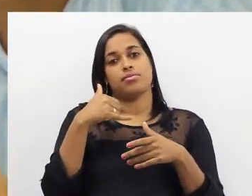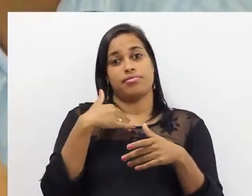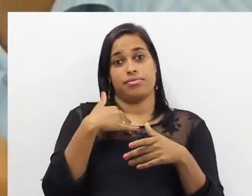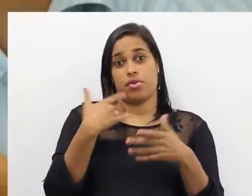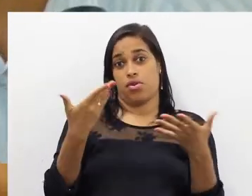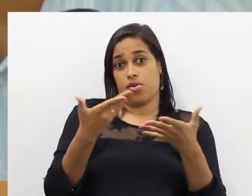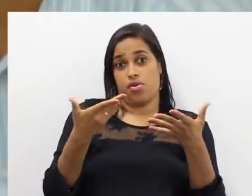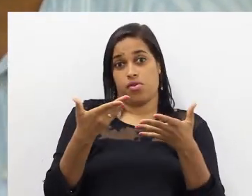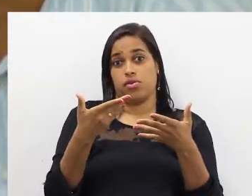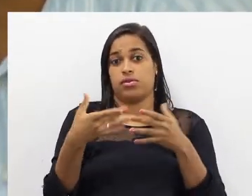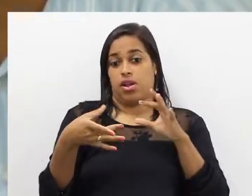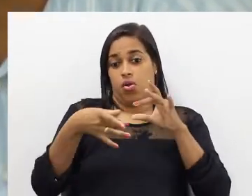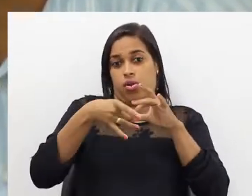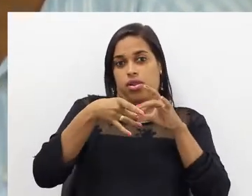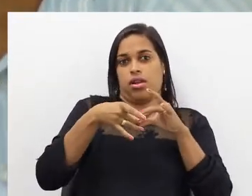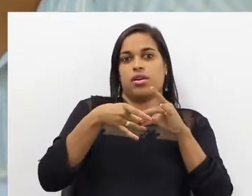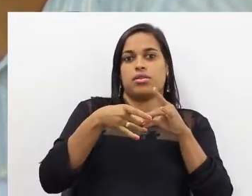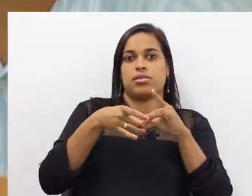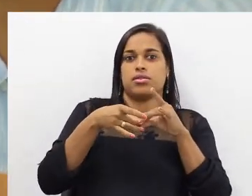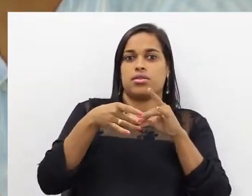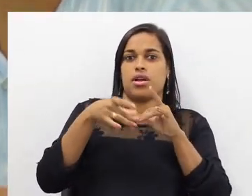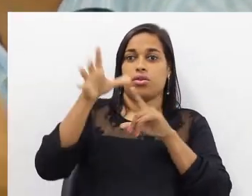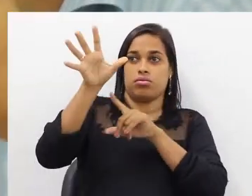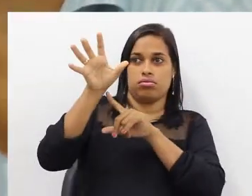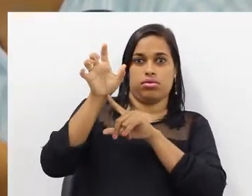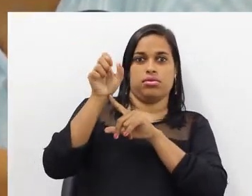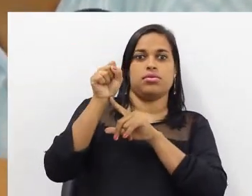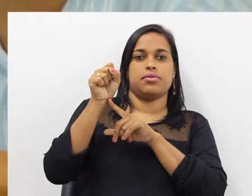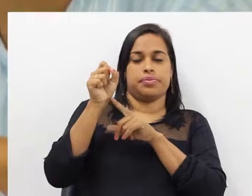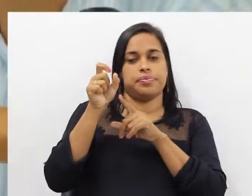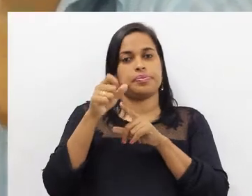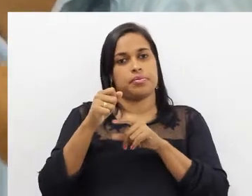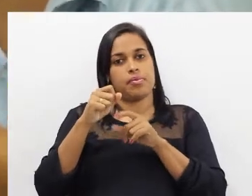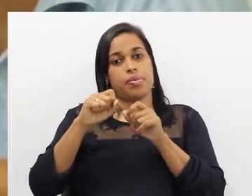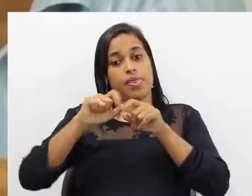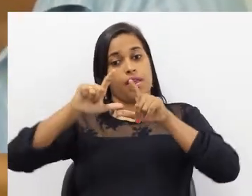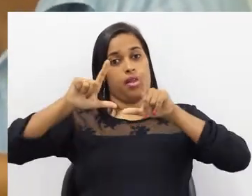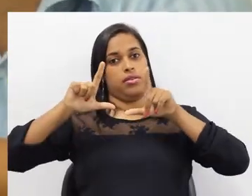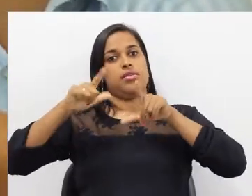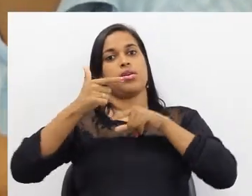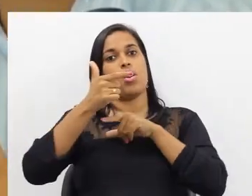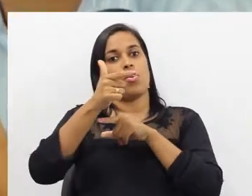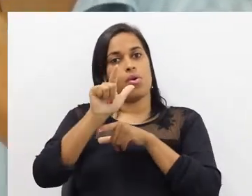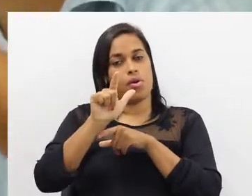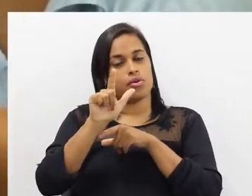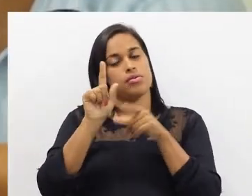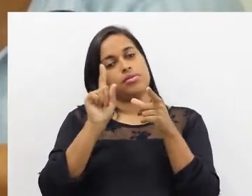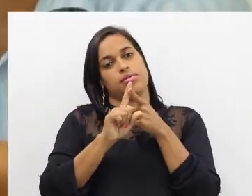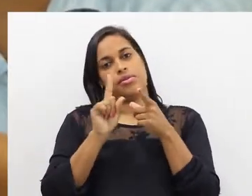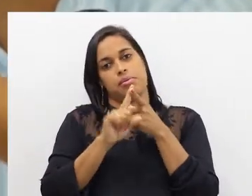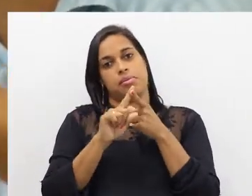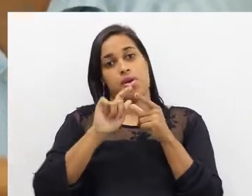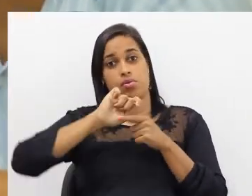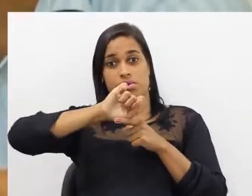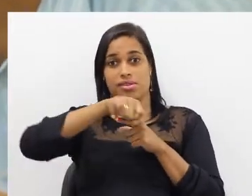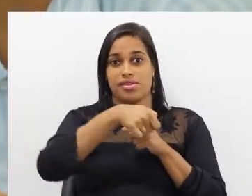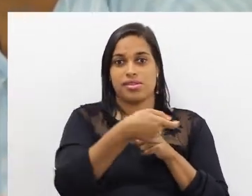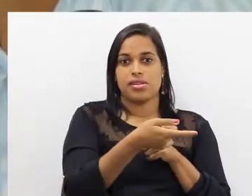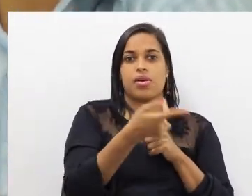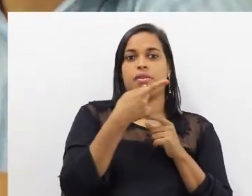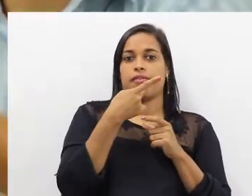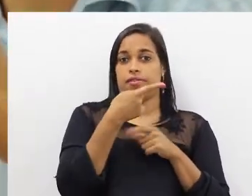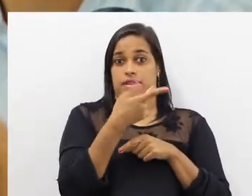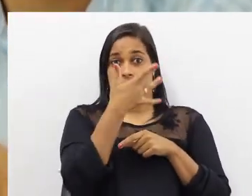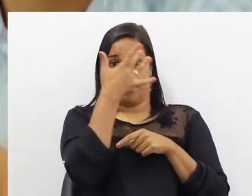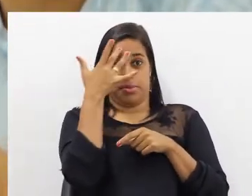aparelho, seu aparelho está conectado a uma operadora, e quando você liga, esse outro aparelho toca, você envia um sinal que quer falar com essa